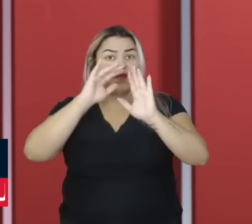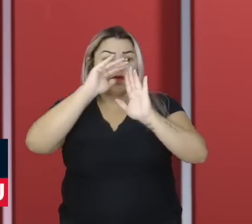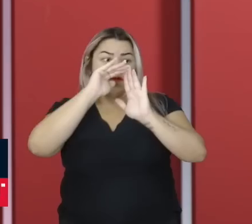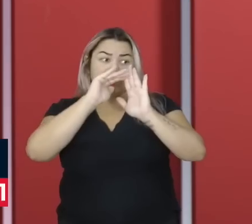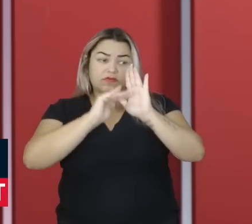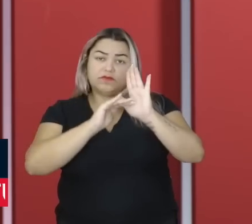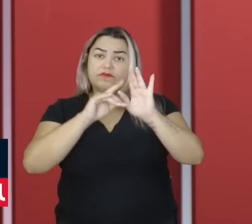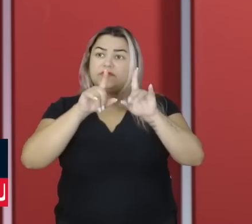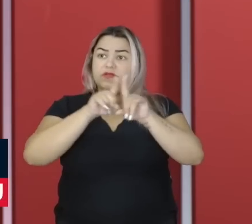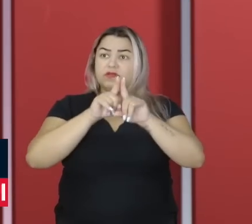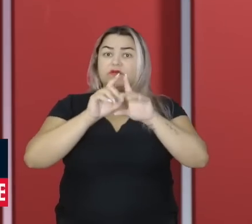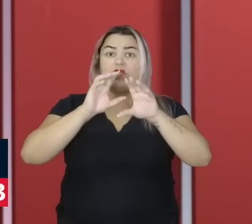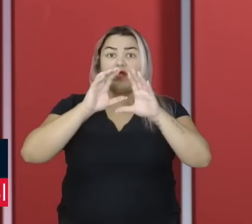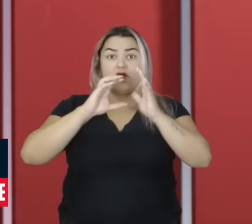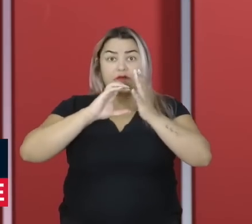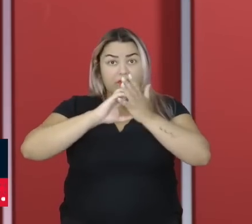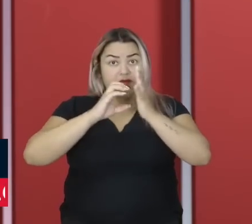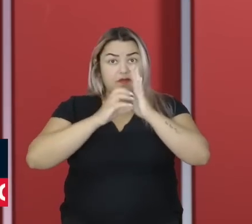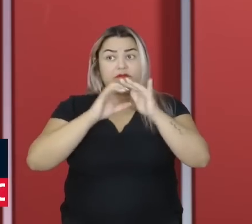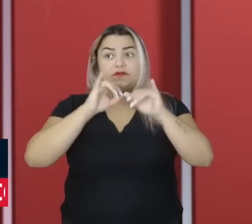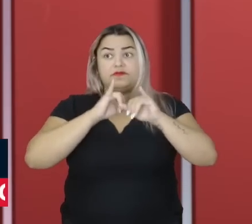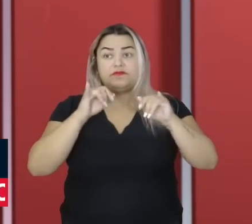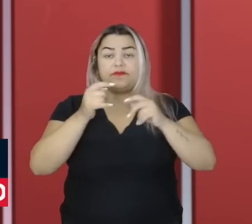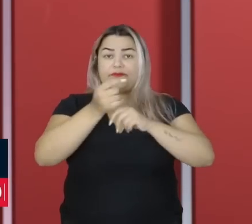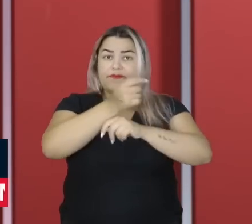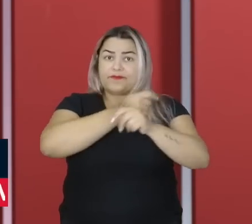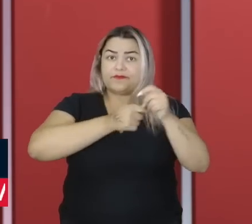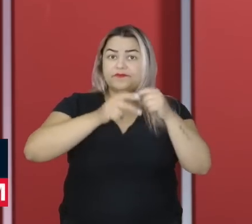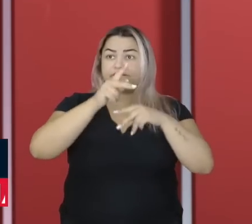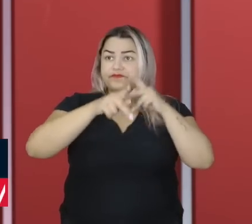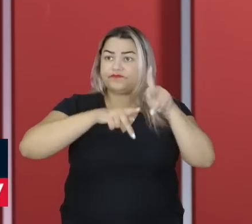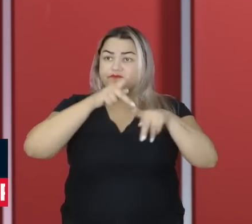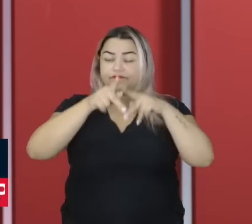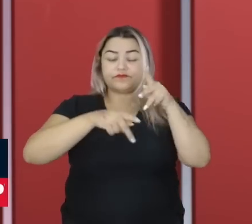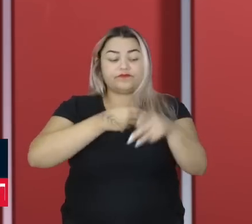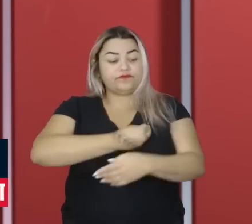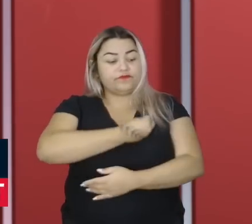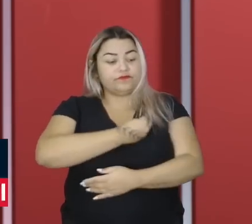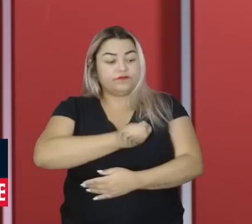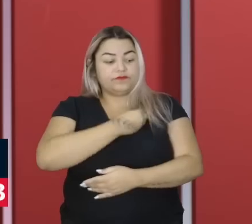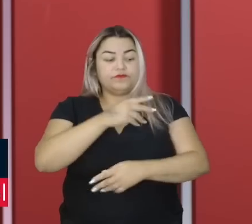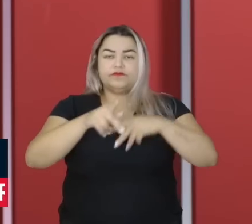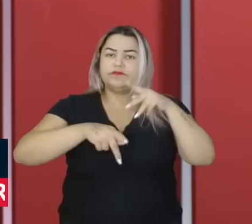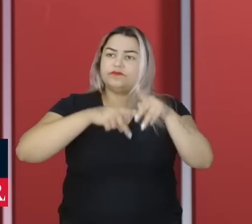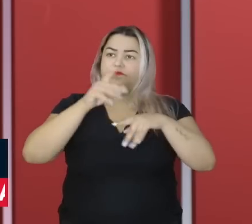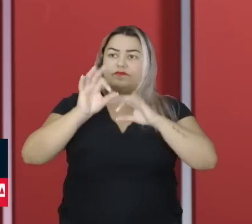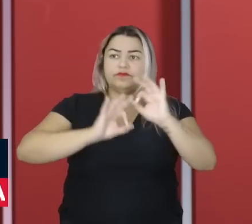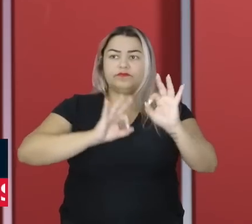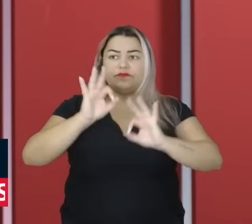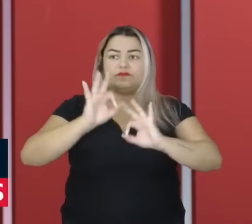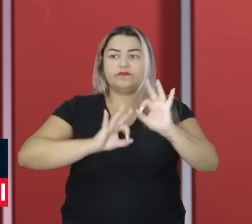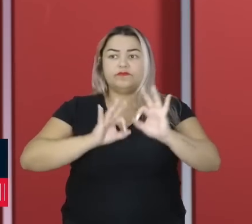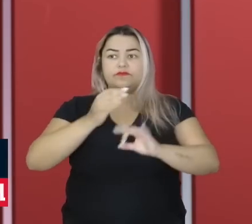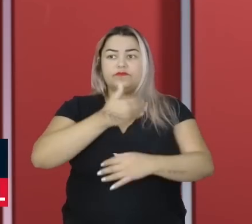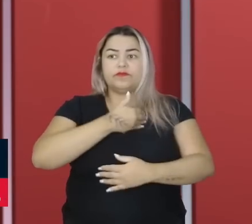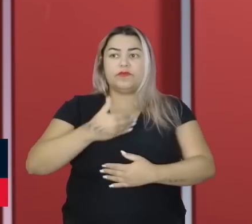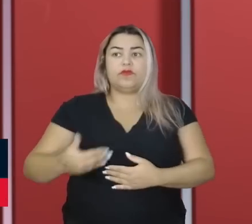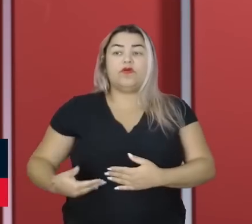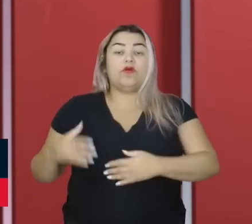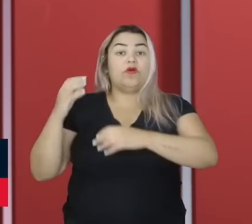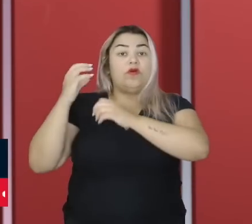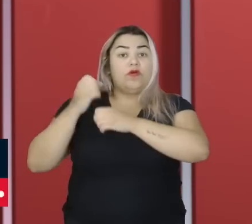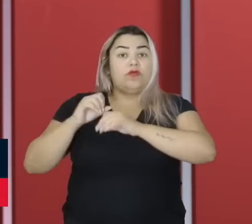nós colocamos na campanha. Está aí a economia popular e a vida do povo. Nós reorganizamos, né, o governo reorganizou o Bolsa